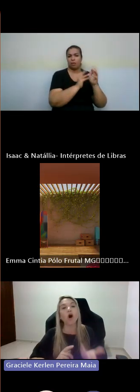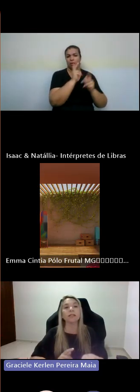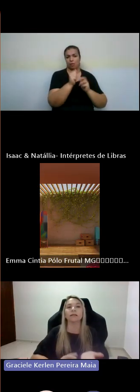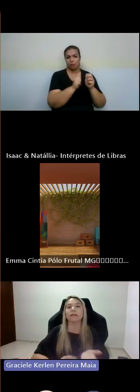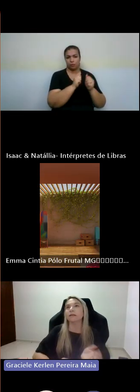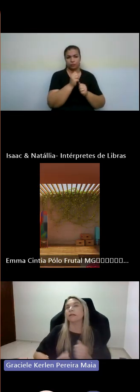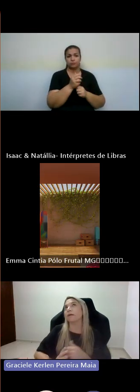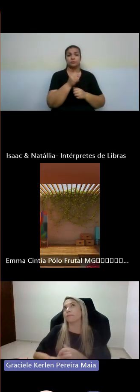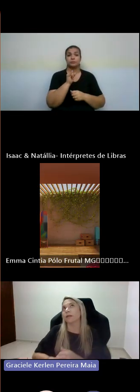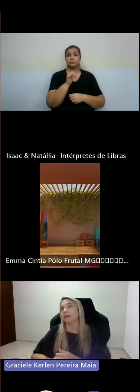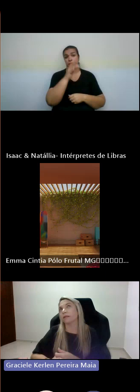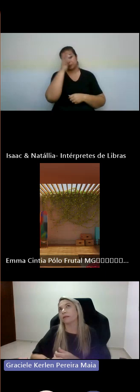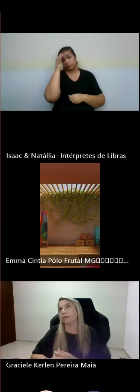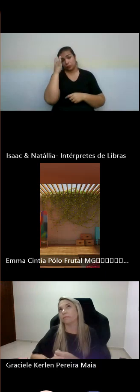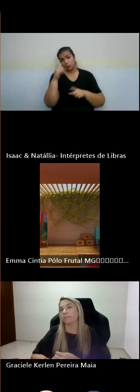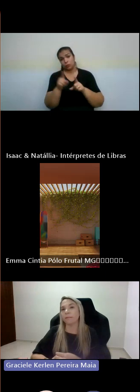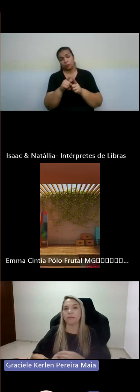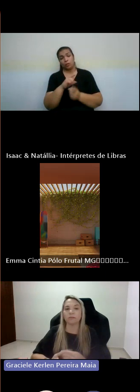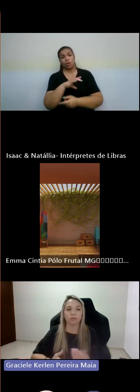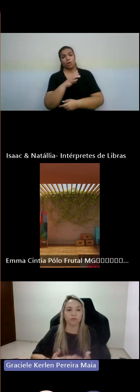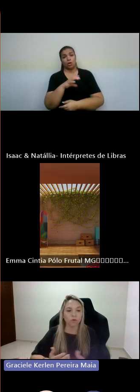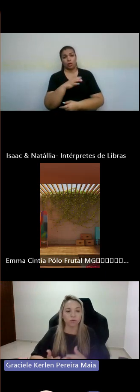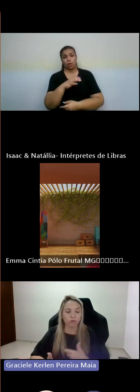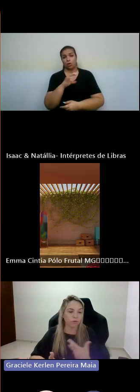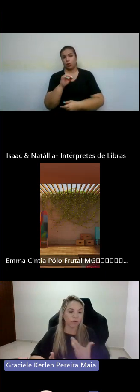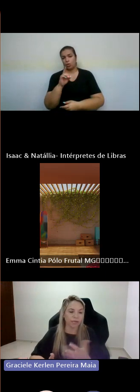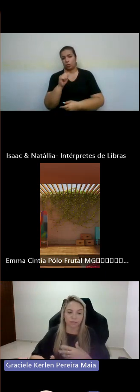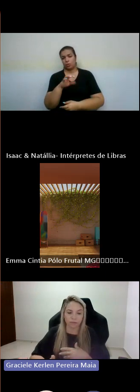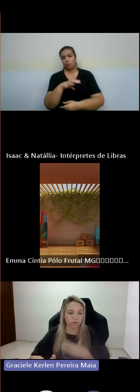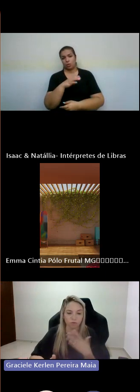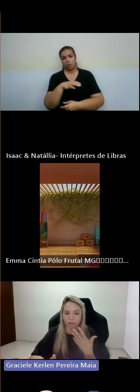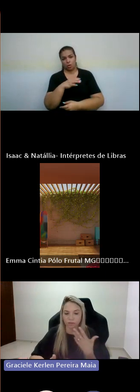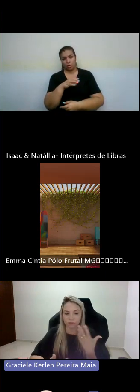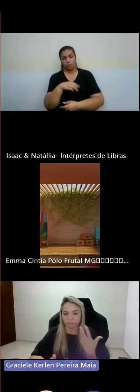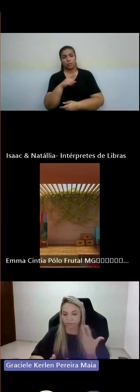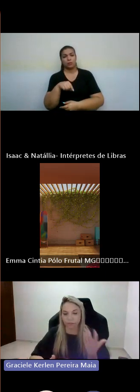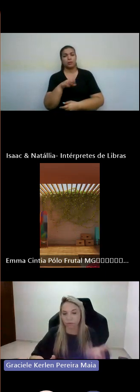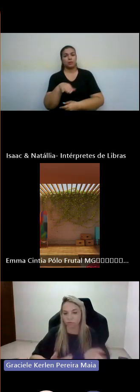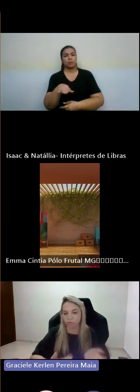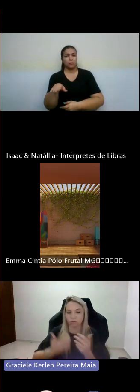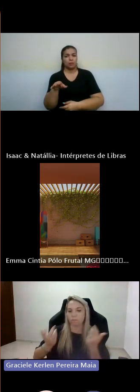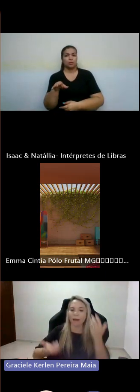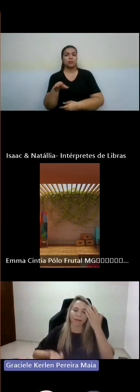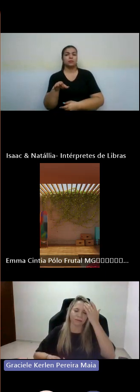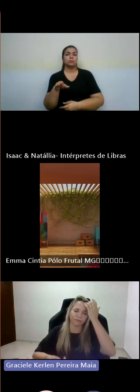coda, né? Bebês surdos ou crianças surdas,